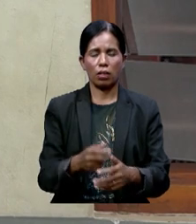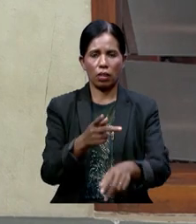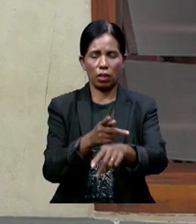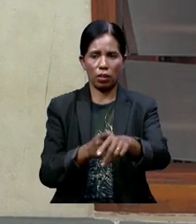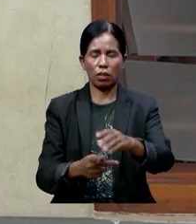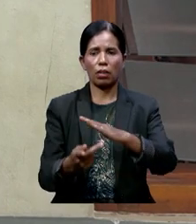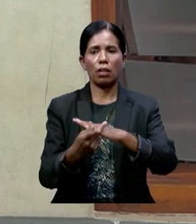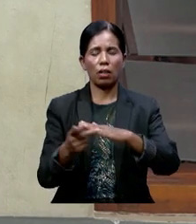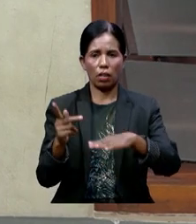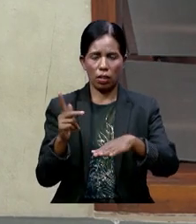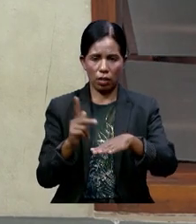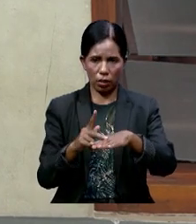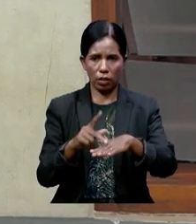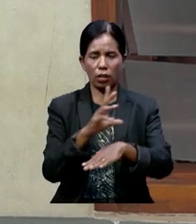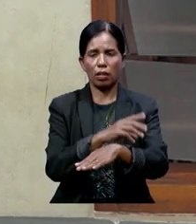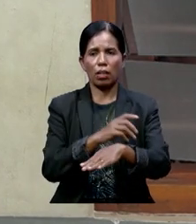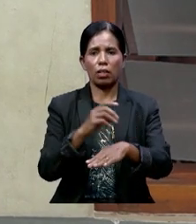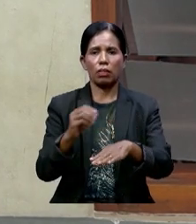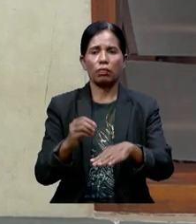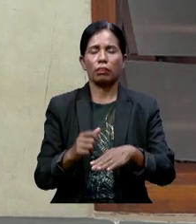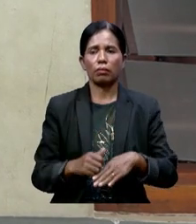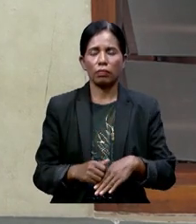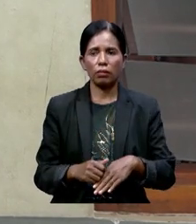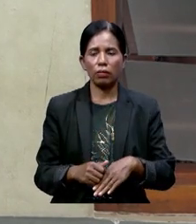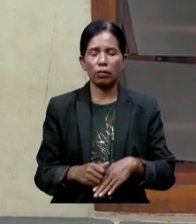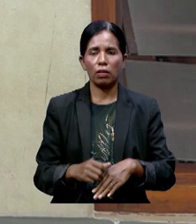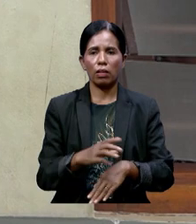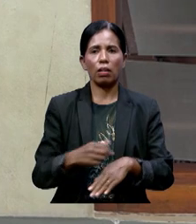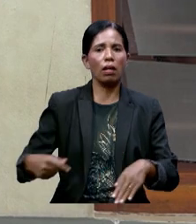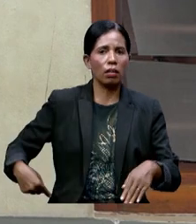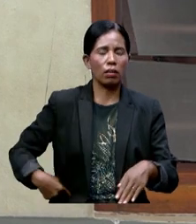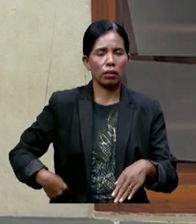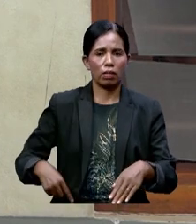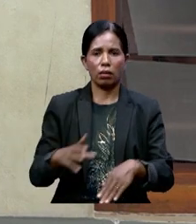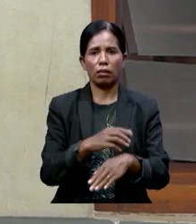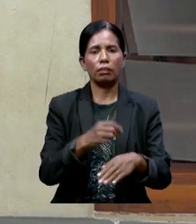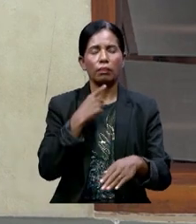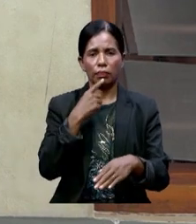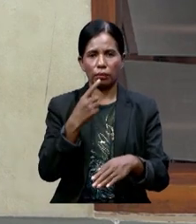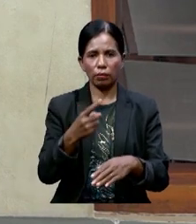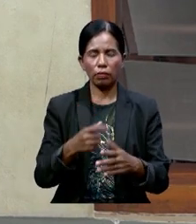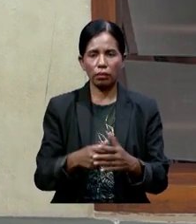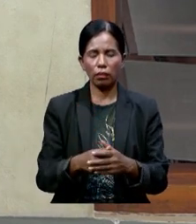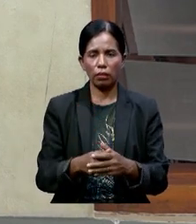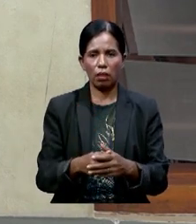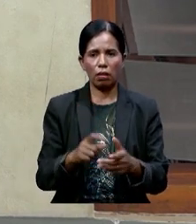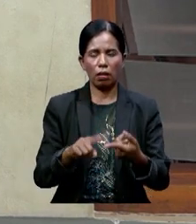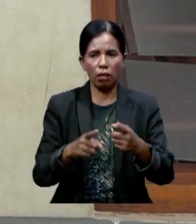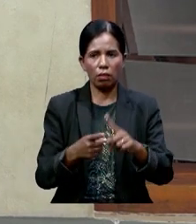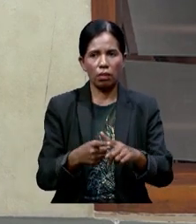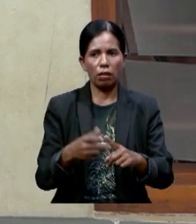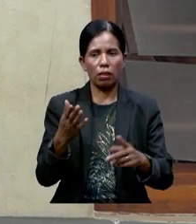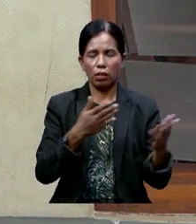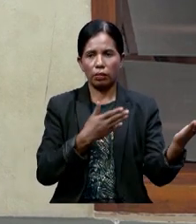parte karuk nomunemos iha ninia kidam parte los i maluk nene oin